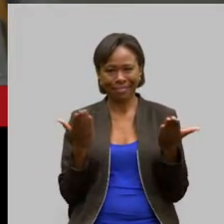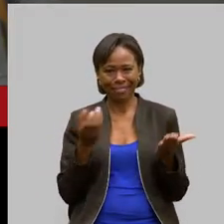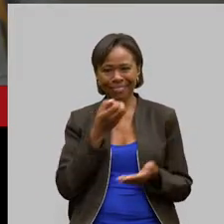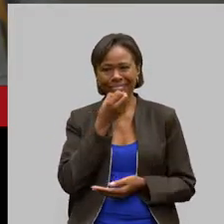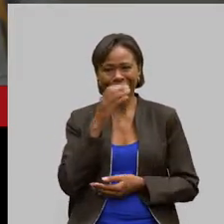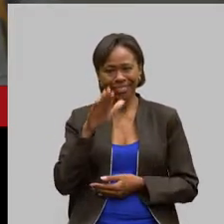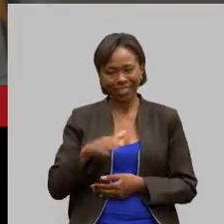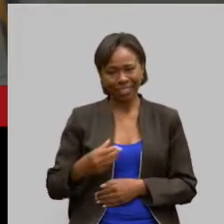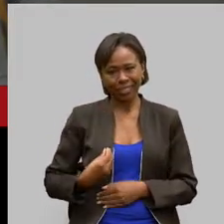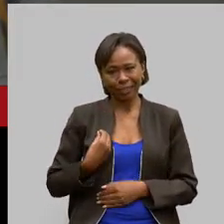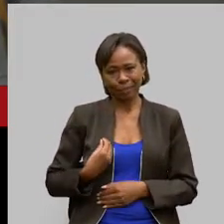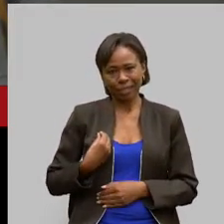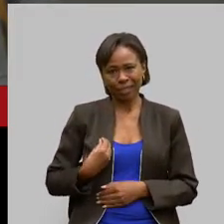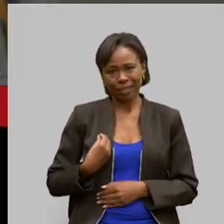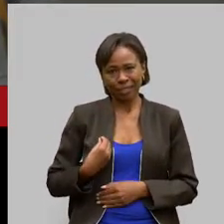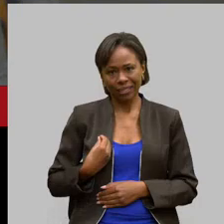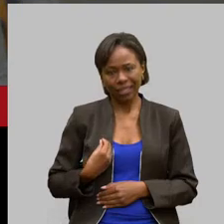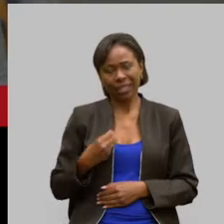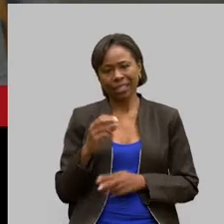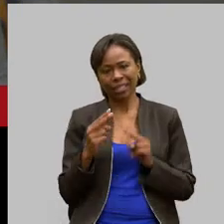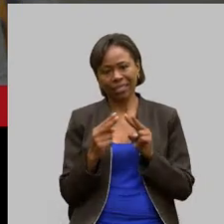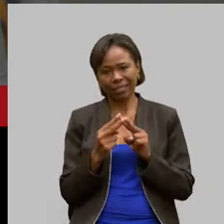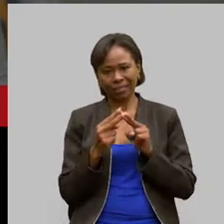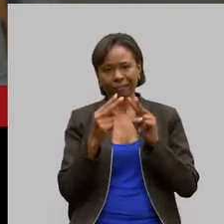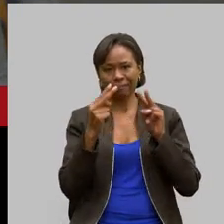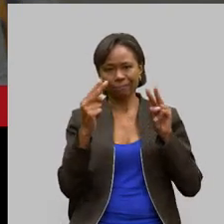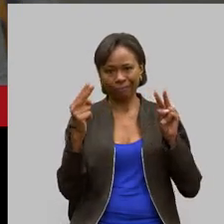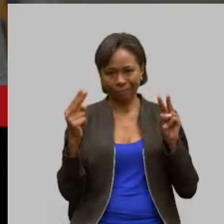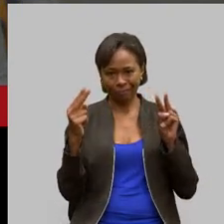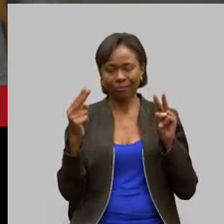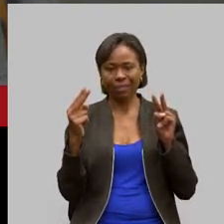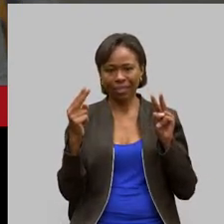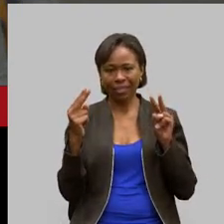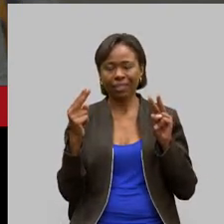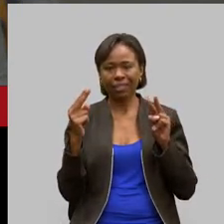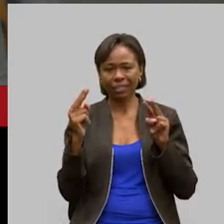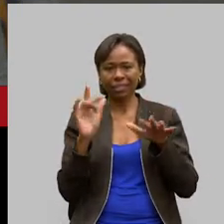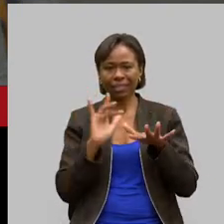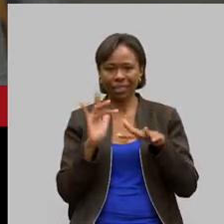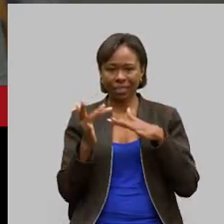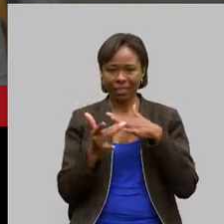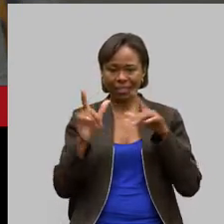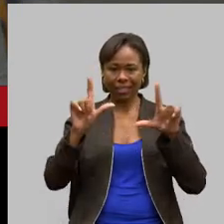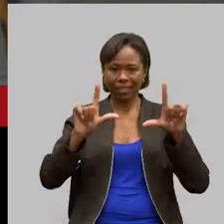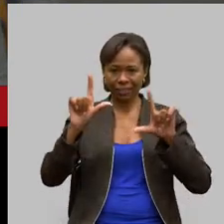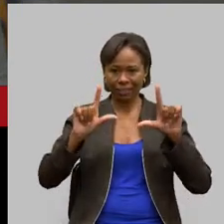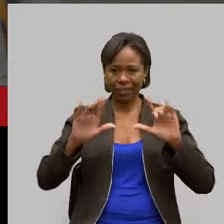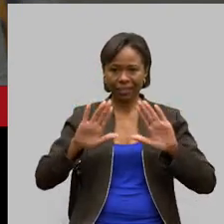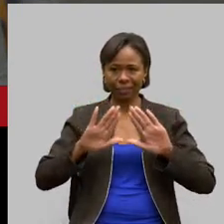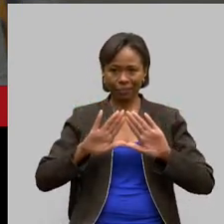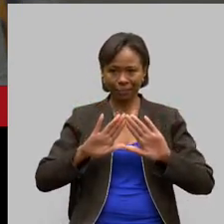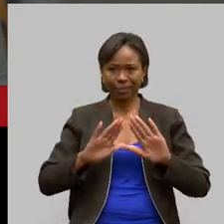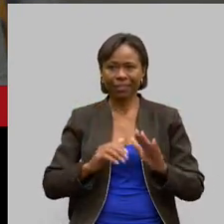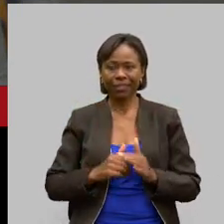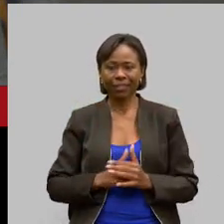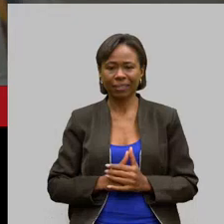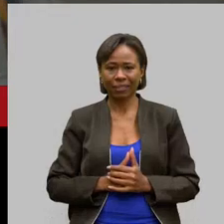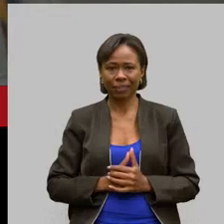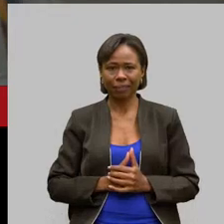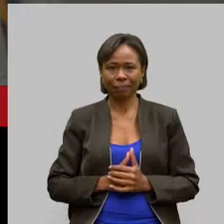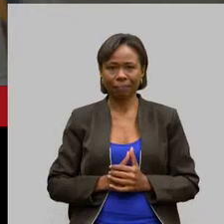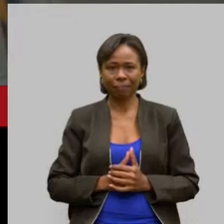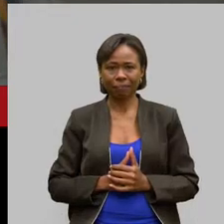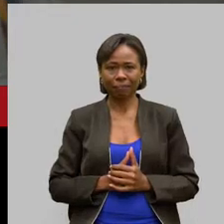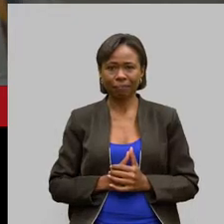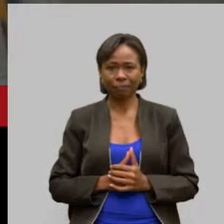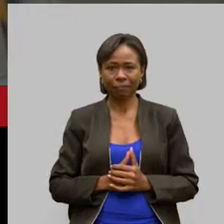presentes a todas as pessoas que nos acompanham através dos canais da TV Assembleia da Assembleia né através da TV Assembleia